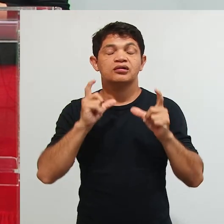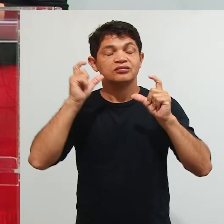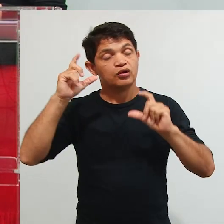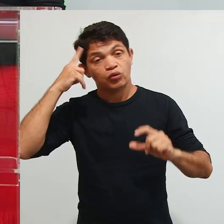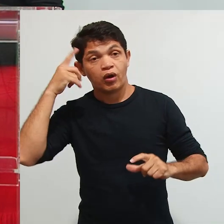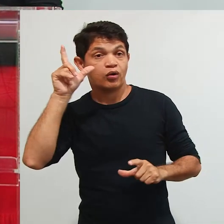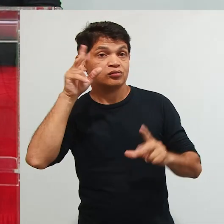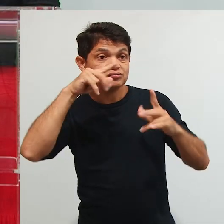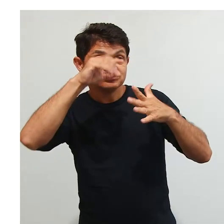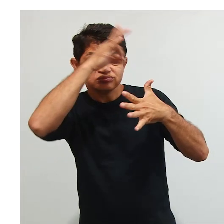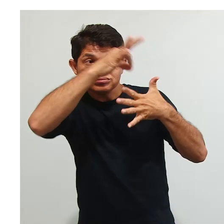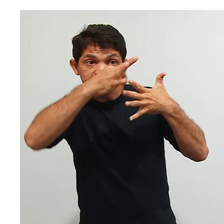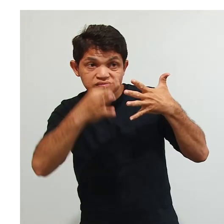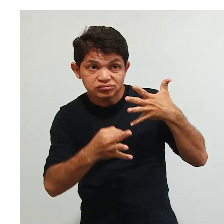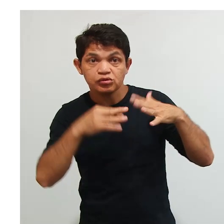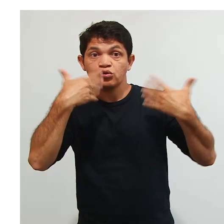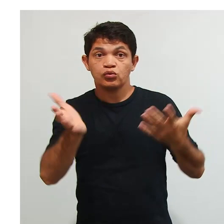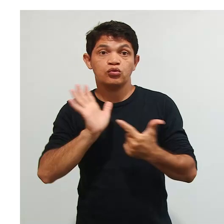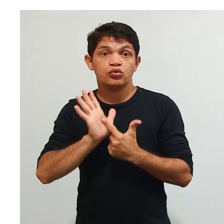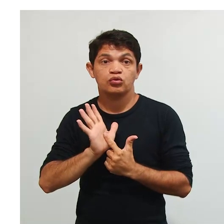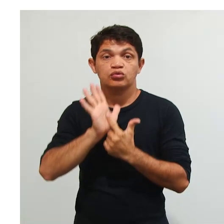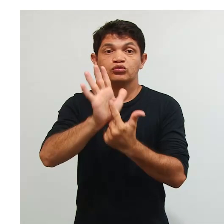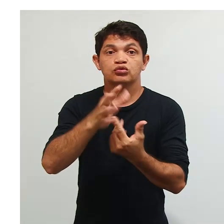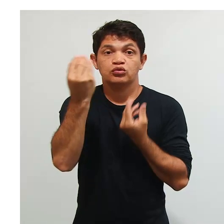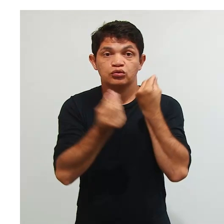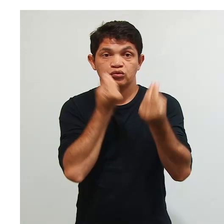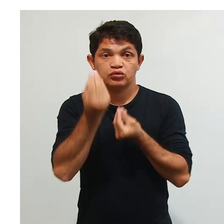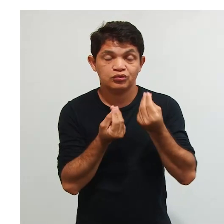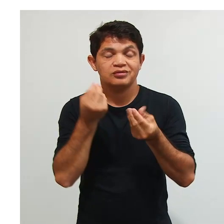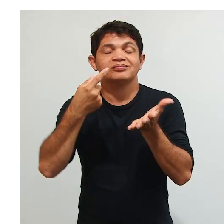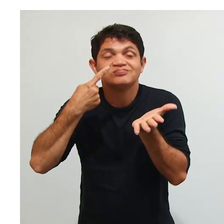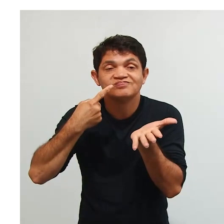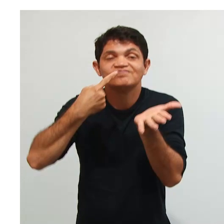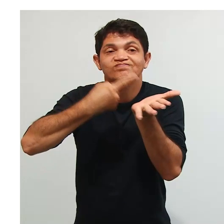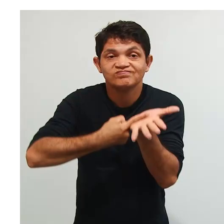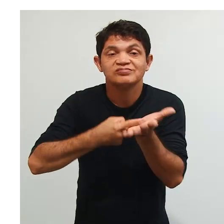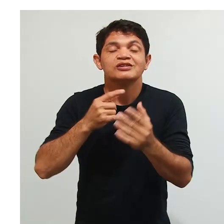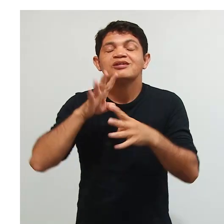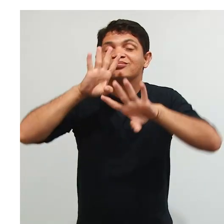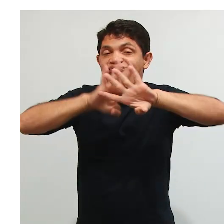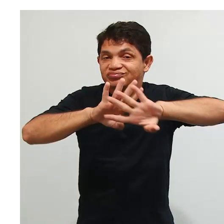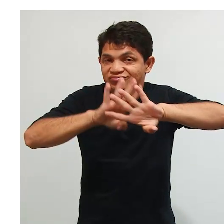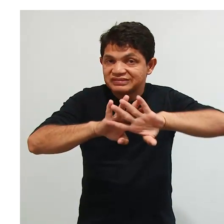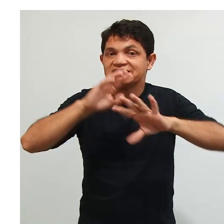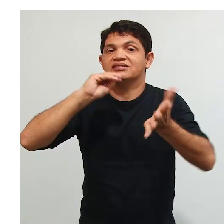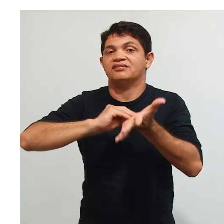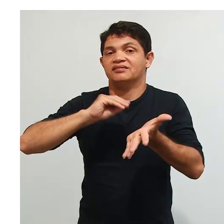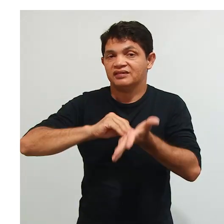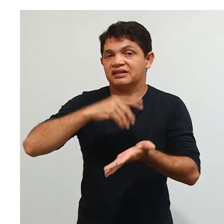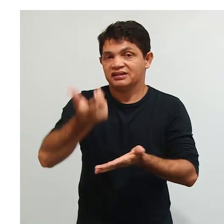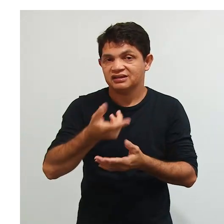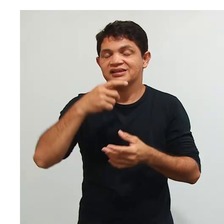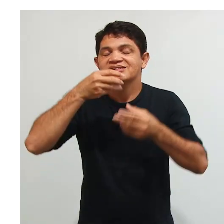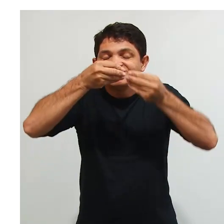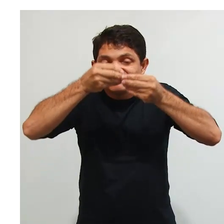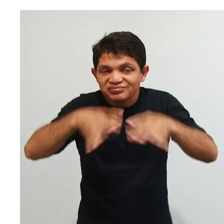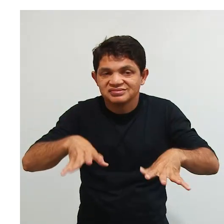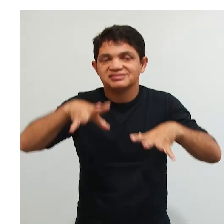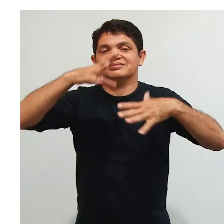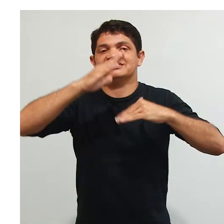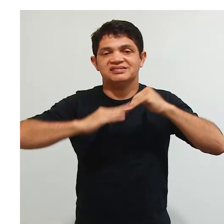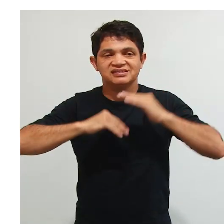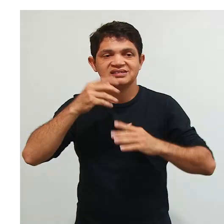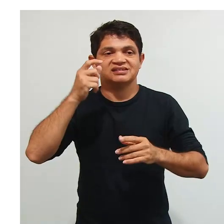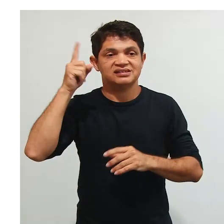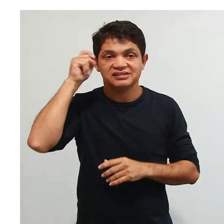transtorno apresenta? Quais são as características? É um termo que indica um maior comprometimento em matemática, quando são